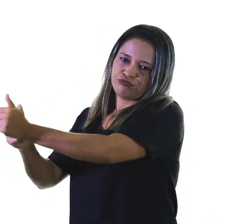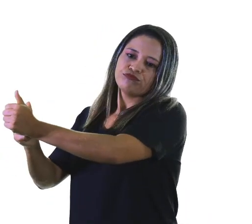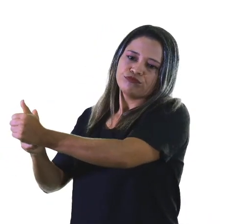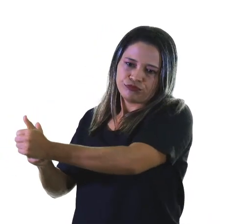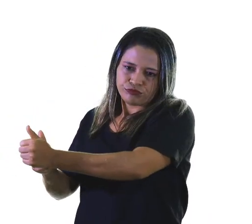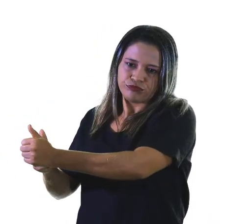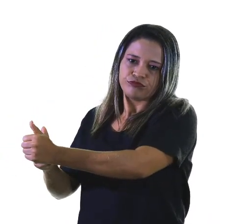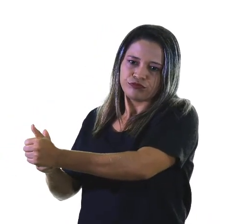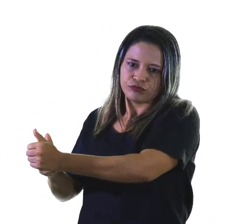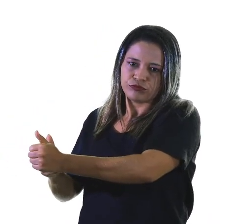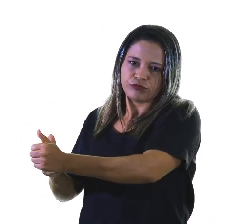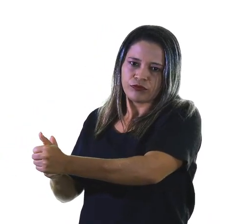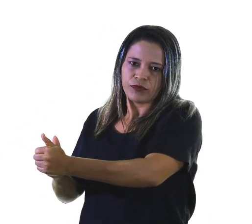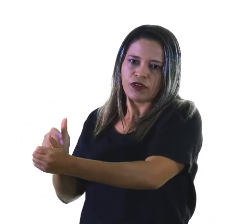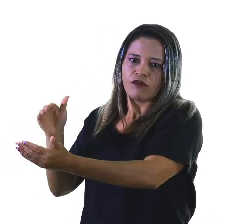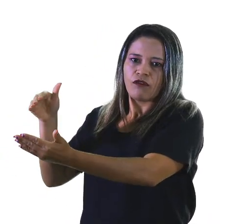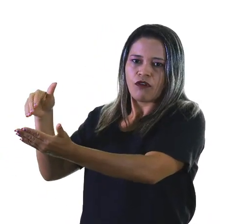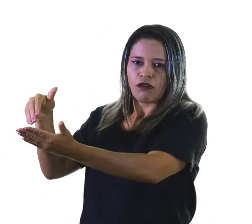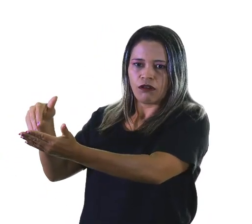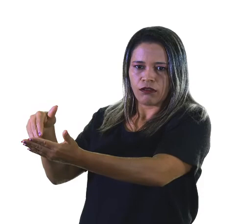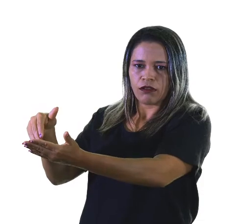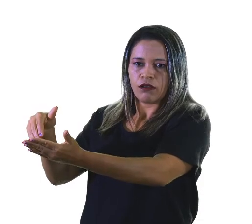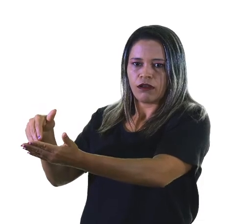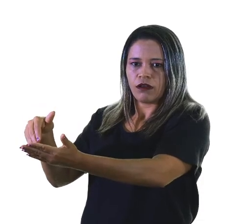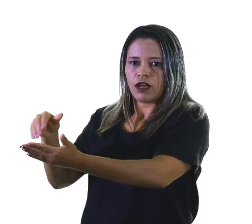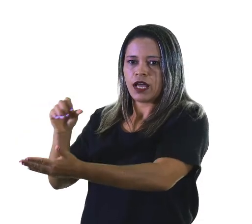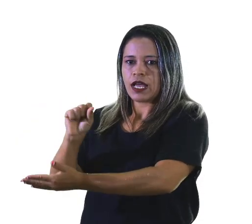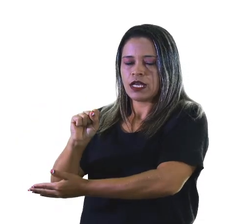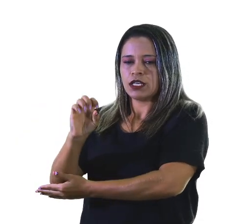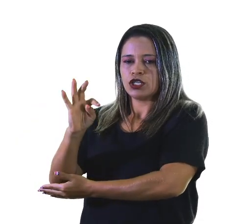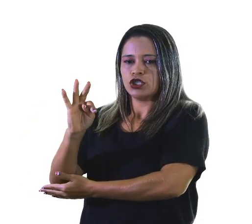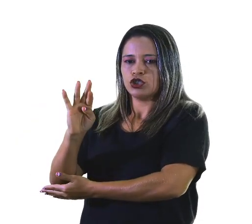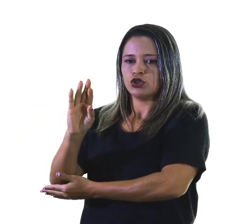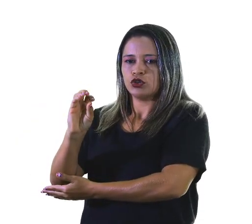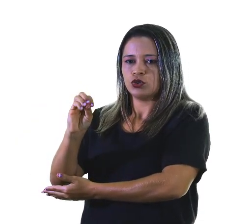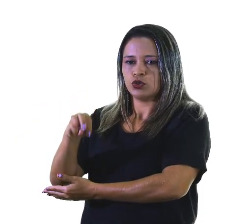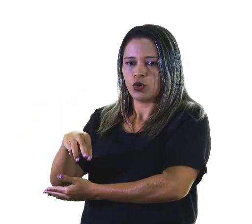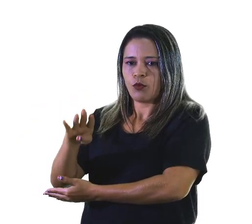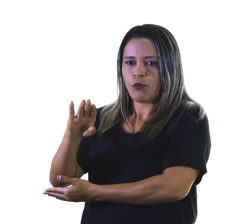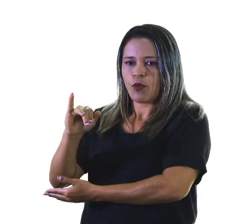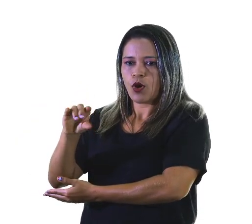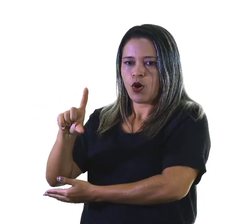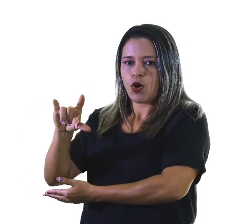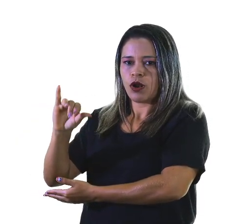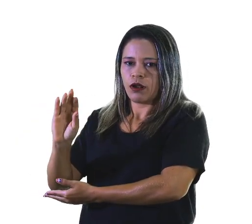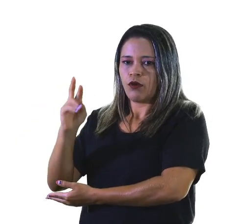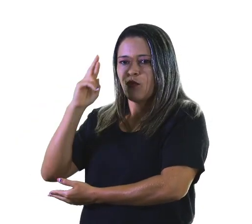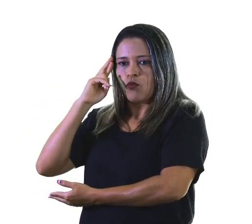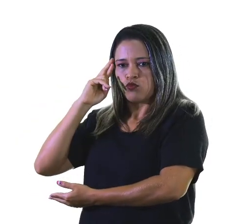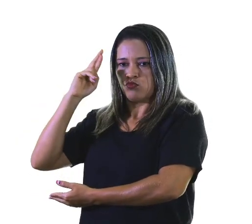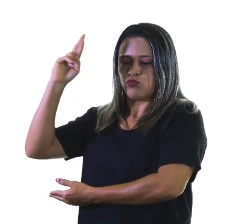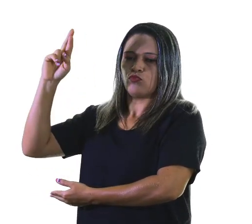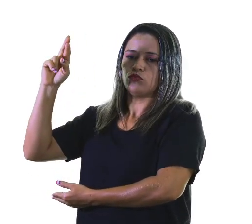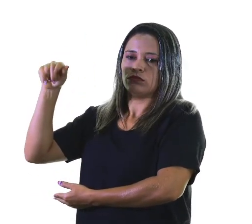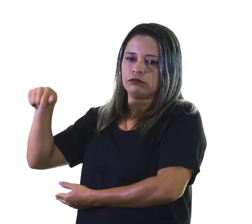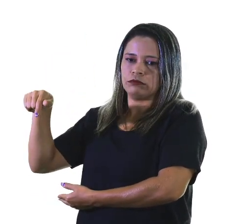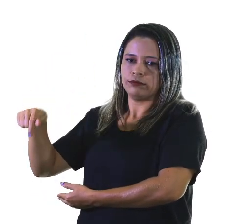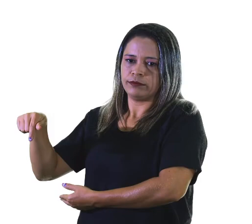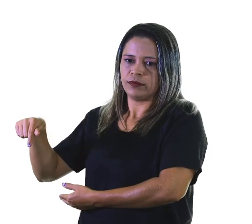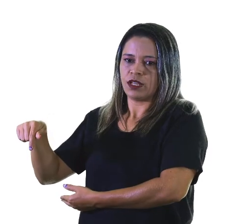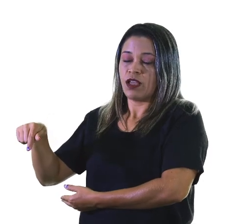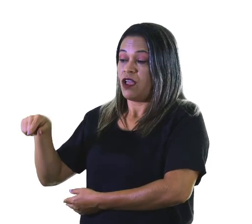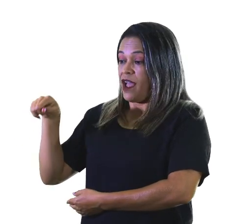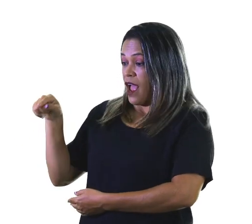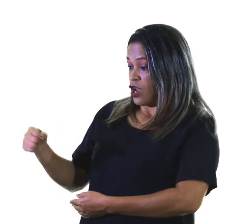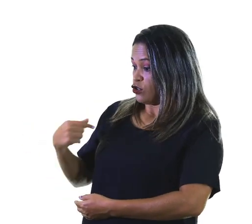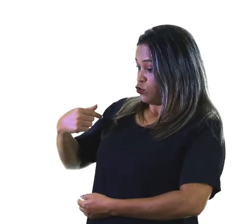de Stromboli, o dono de um teatrinho de marionetes. Comigo serás o artista